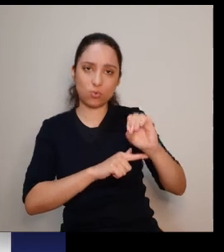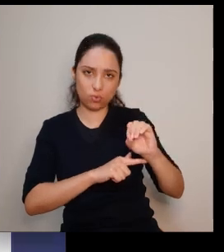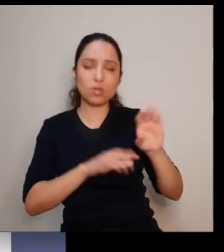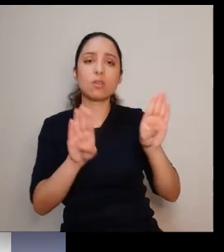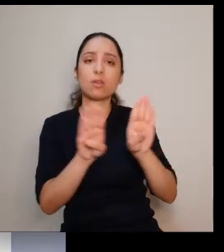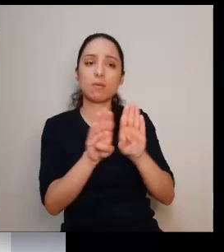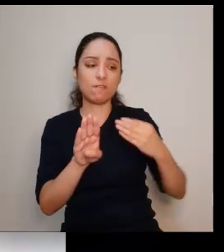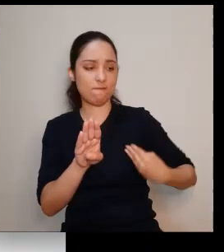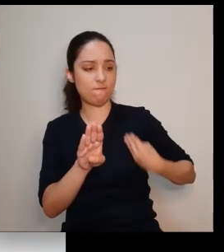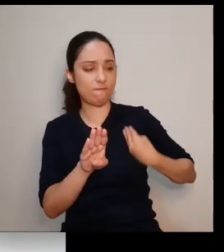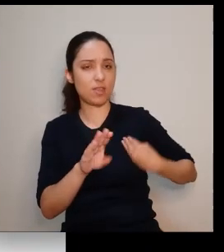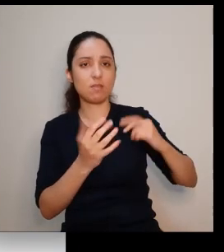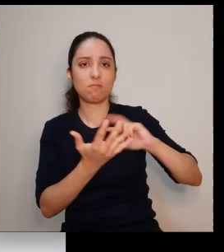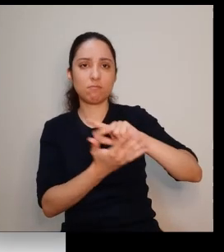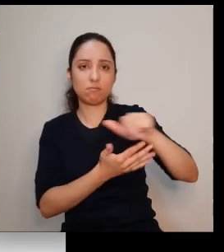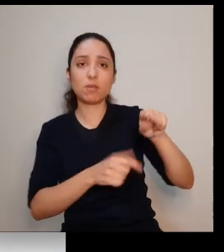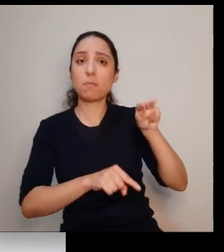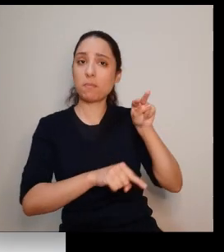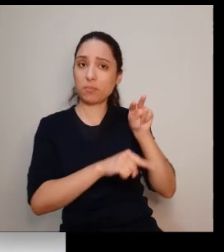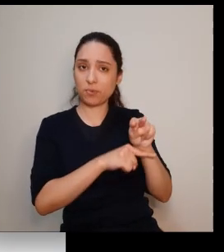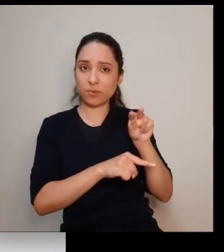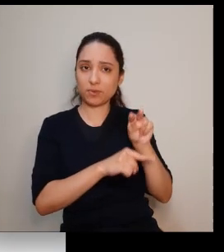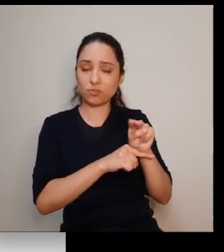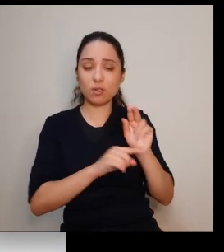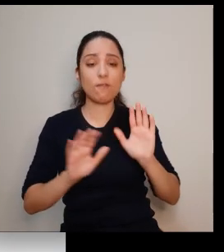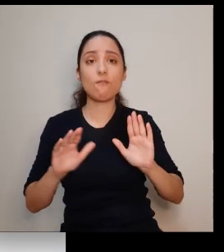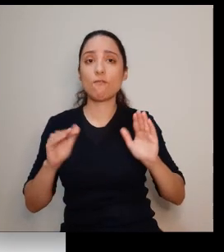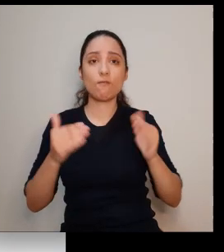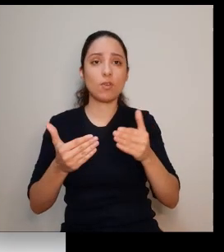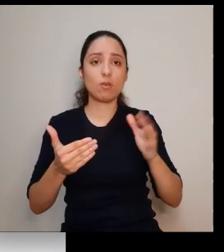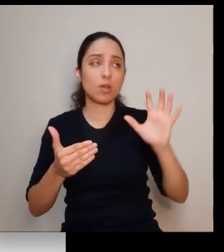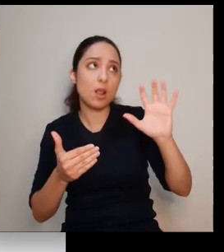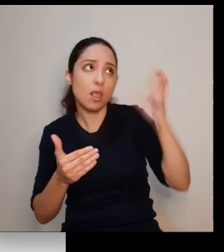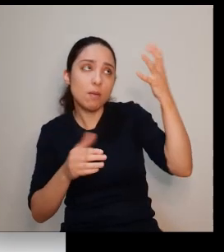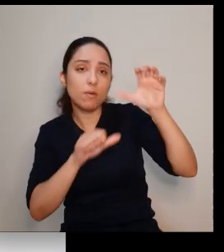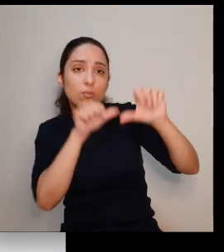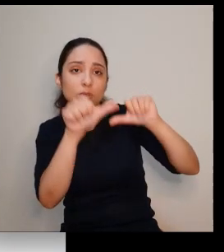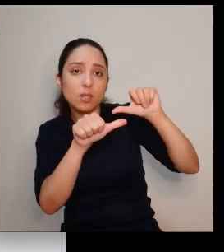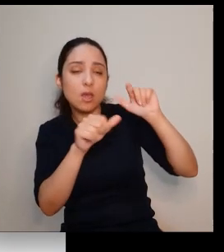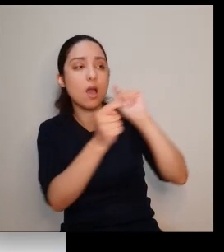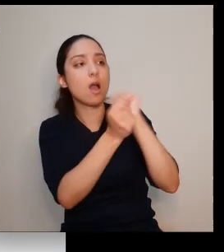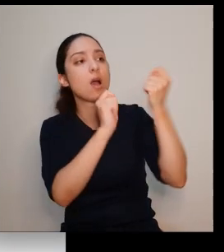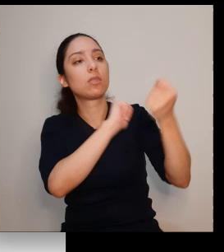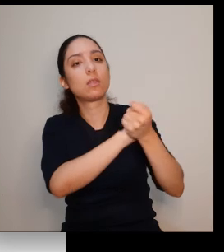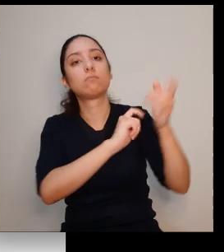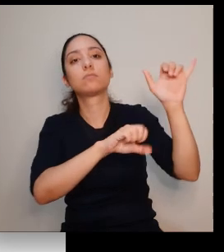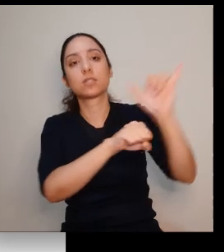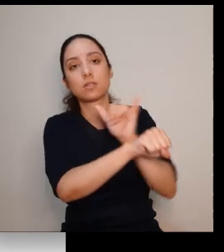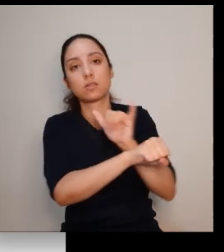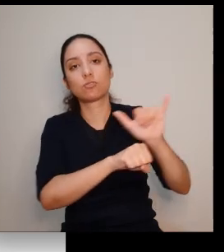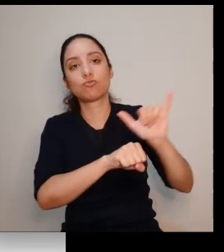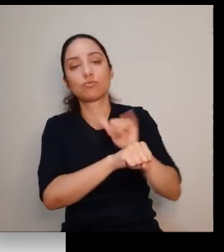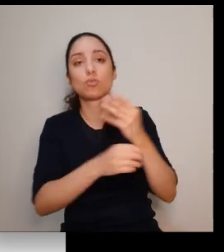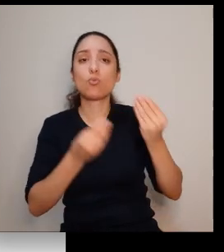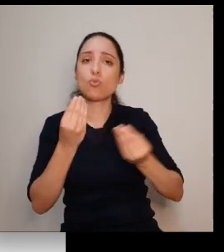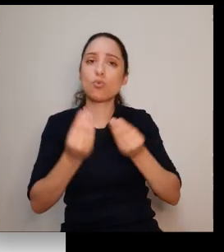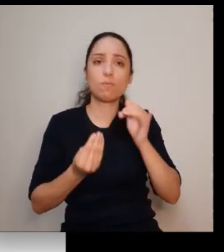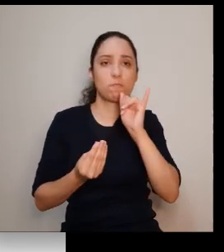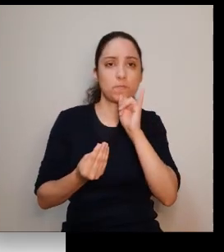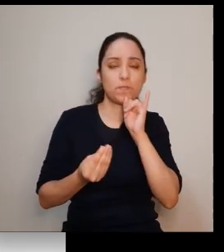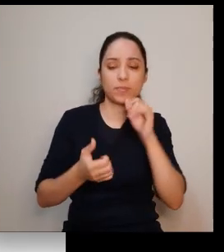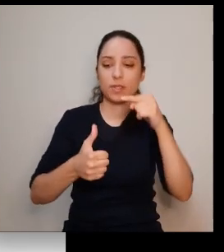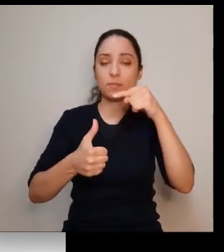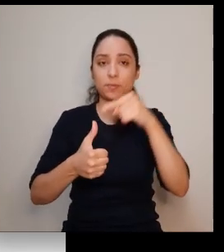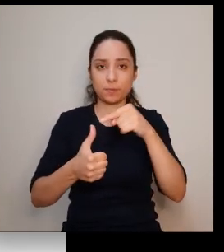mudanças climáticas. E ela inclui, por exemplo, a criação de áreas protegidas e de corredores ecológicos. Aí, medidas